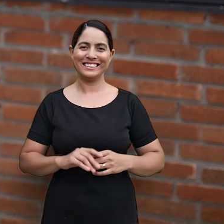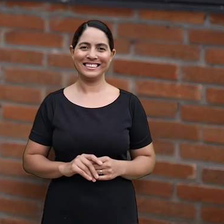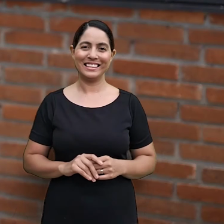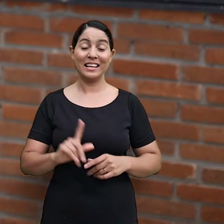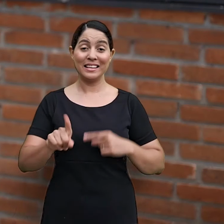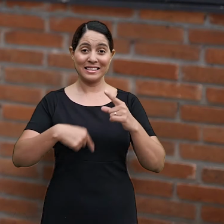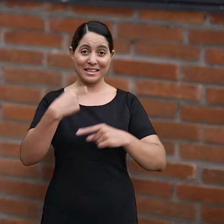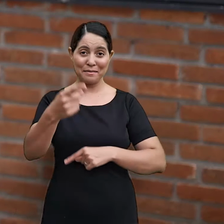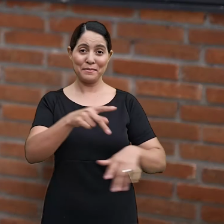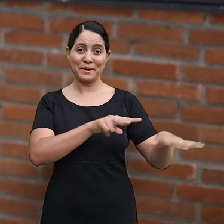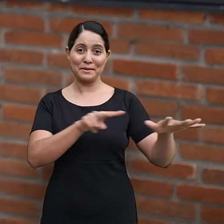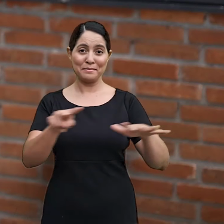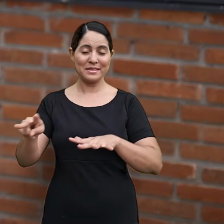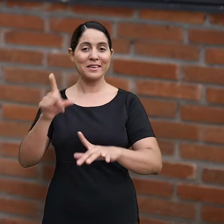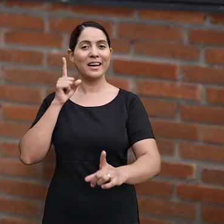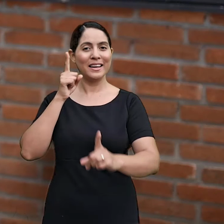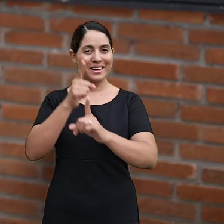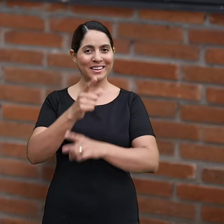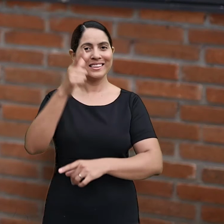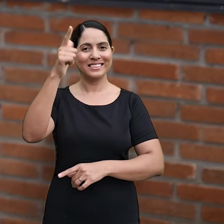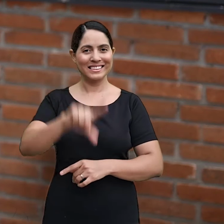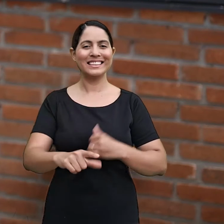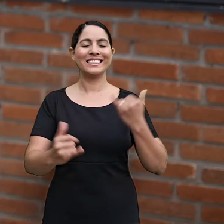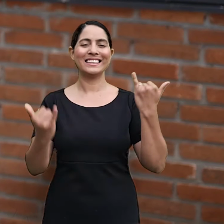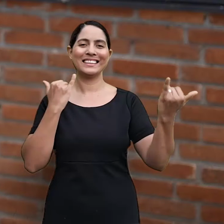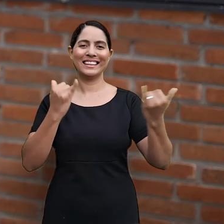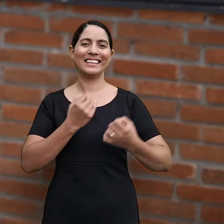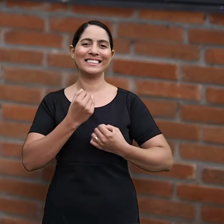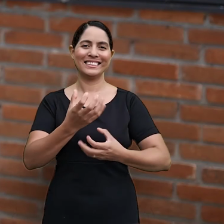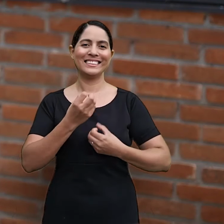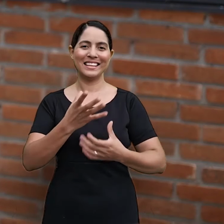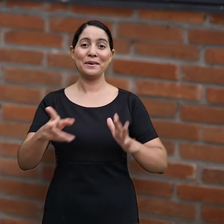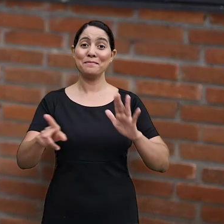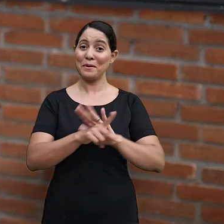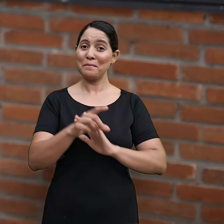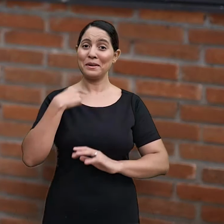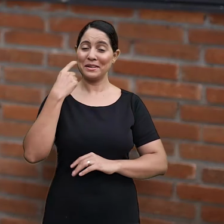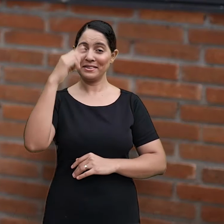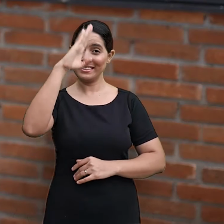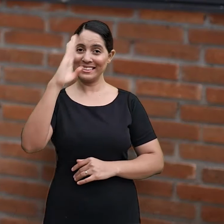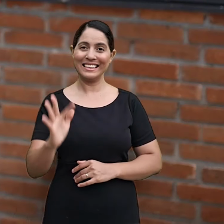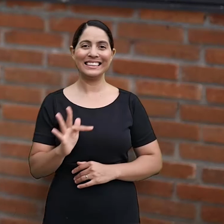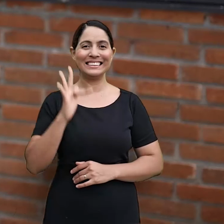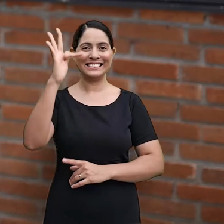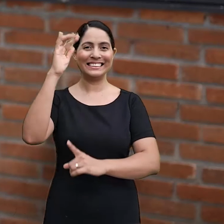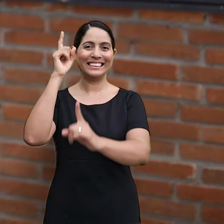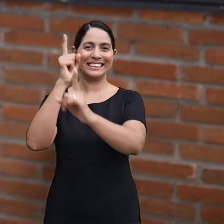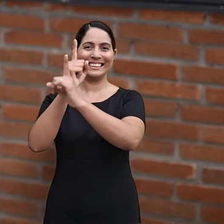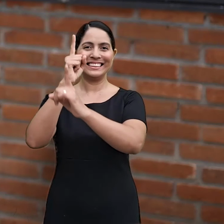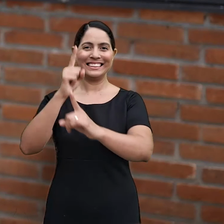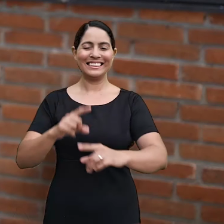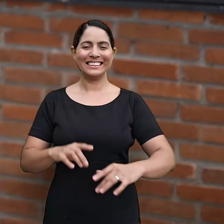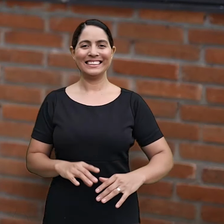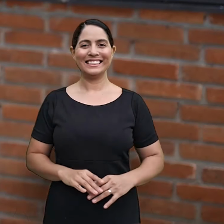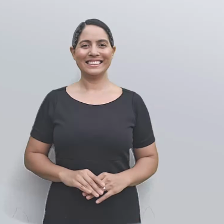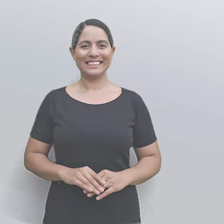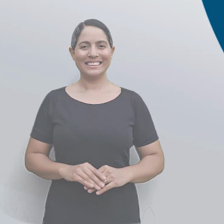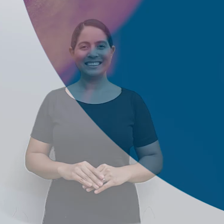para você. Semana que vem temos um novo encontro com mais notícias da advocacia brasileira. Até lá!